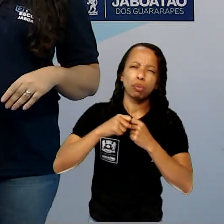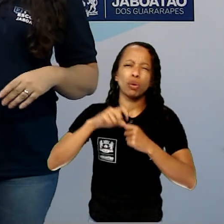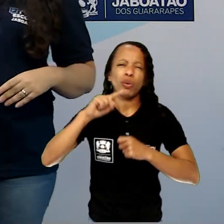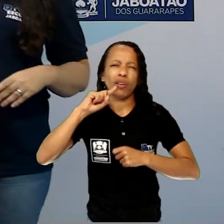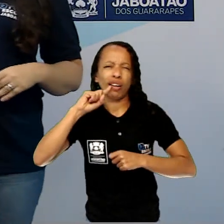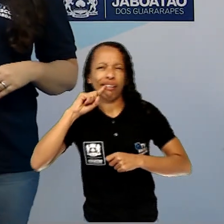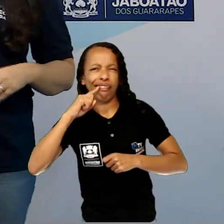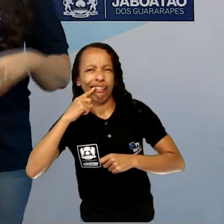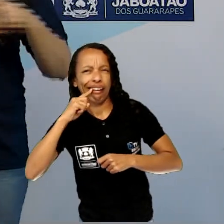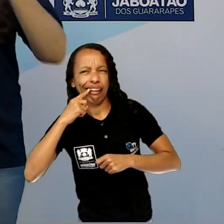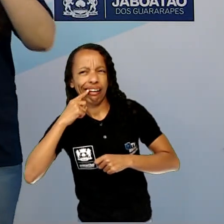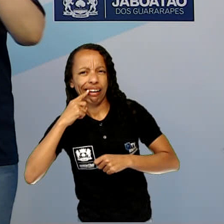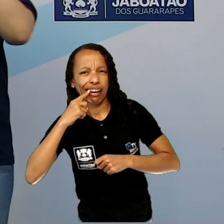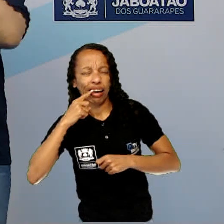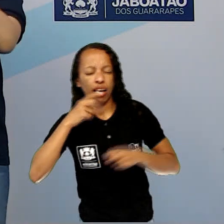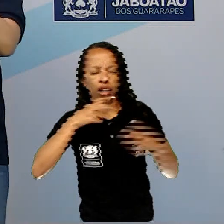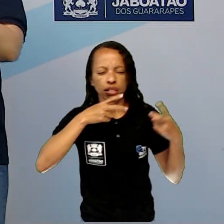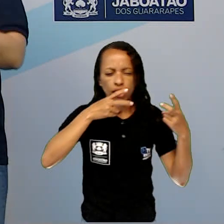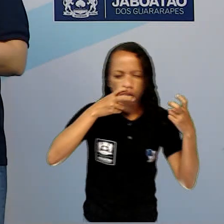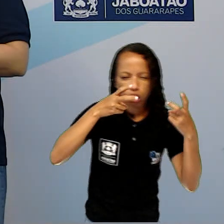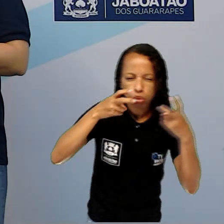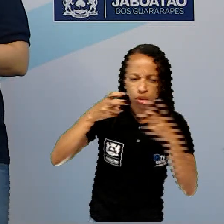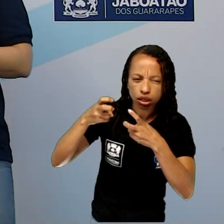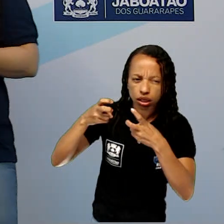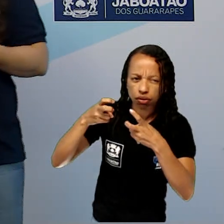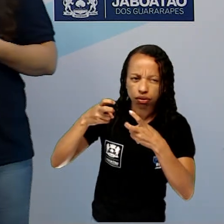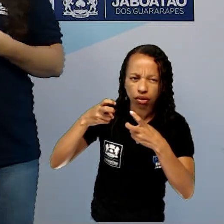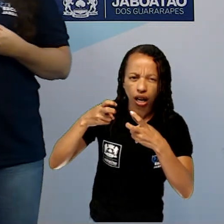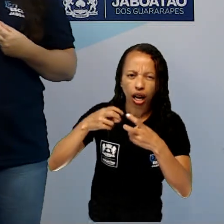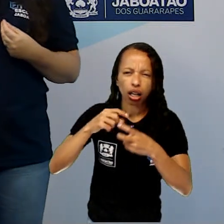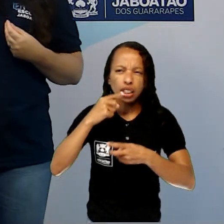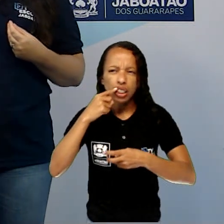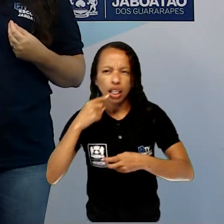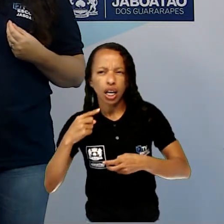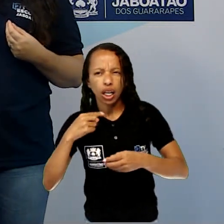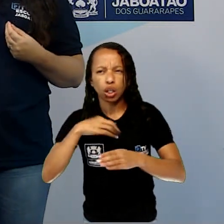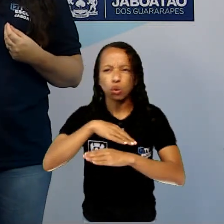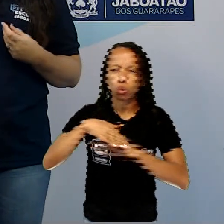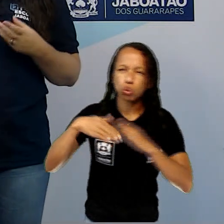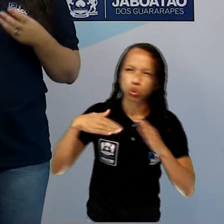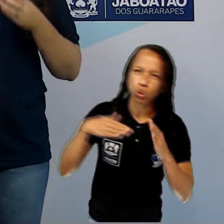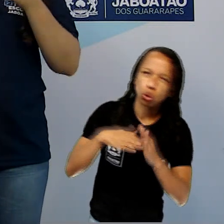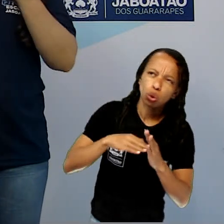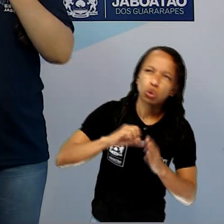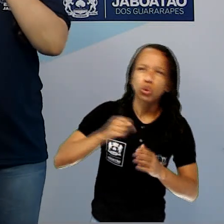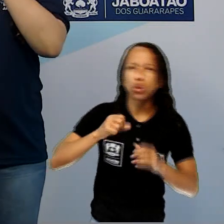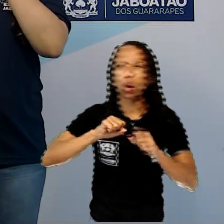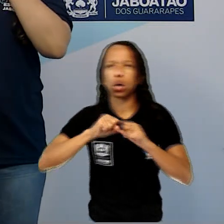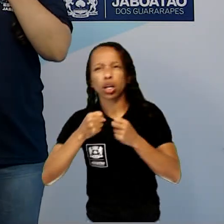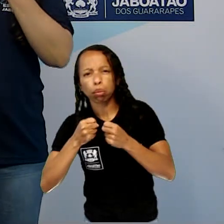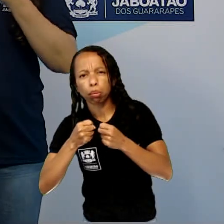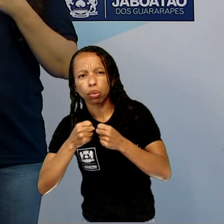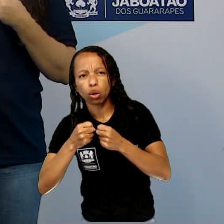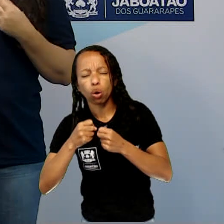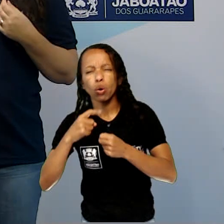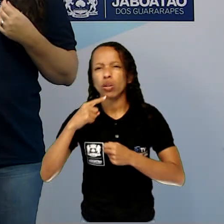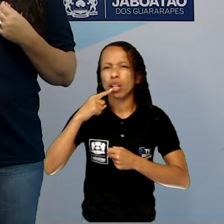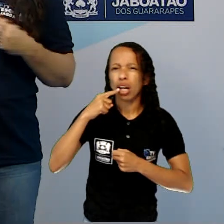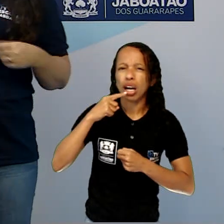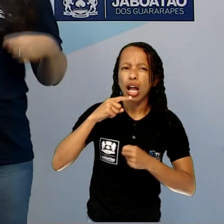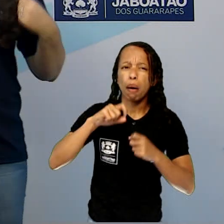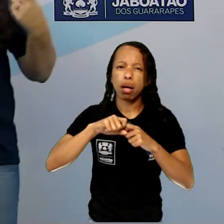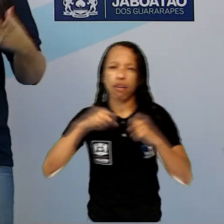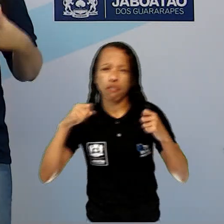vai checar se de repente caiu o dente todo, se apenas fraturou o dente ou se o dente está lá, mas está fora do